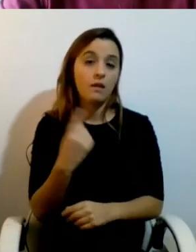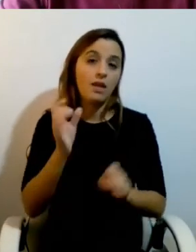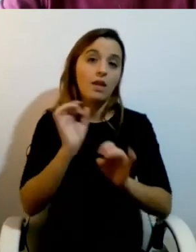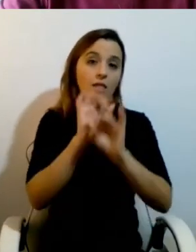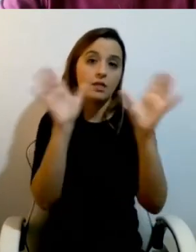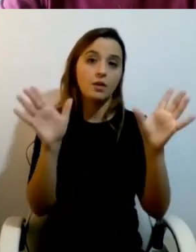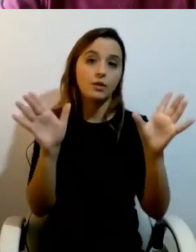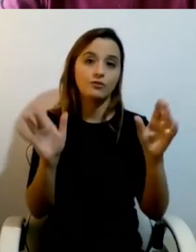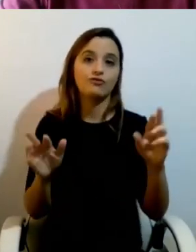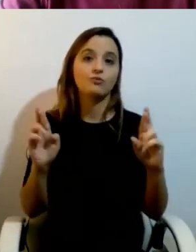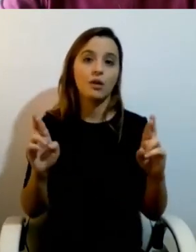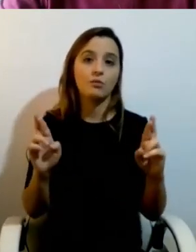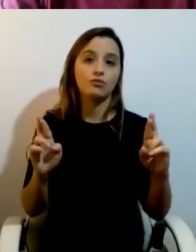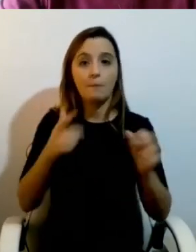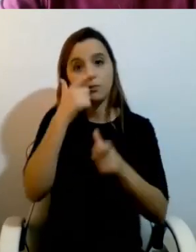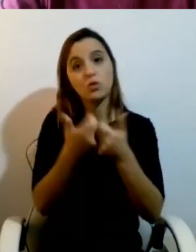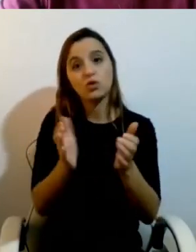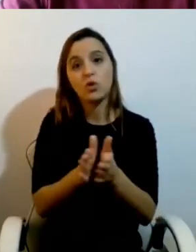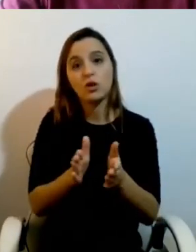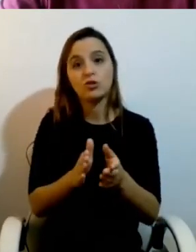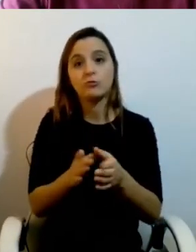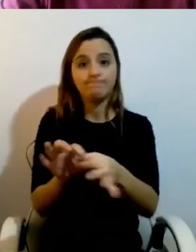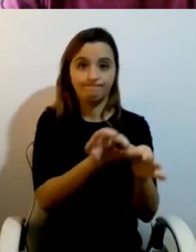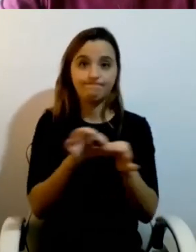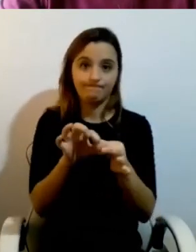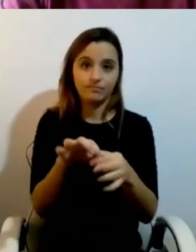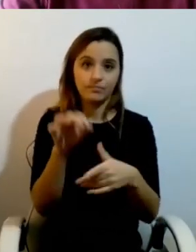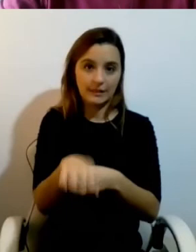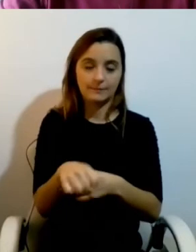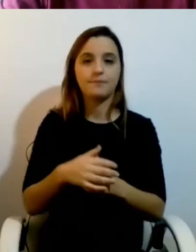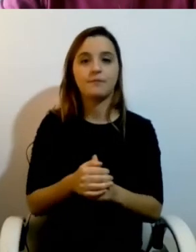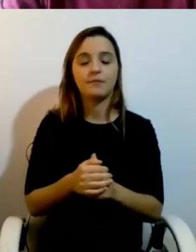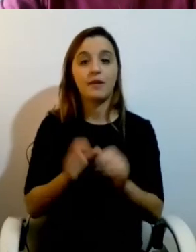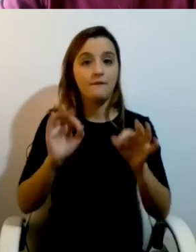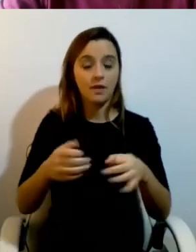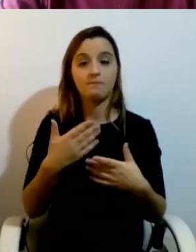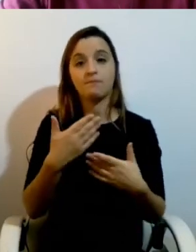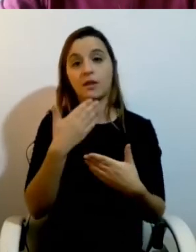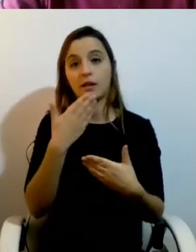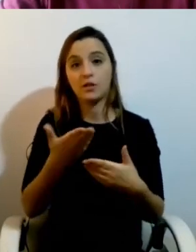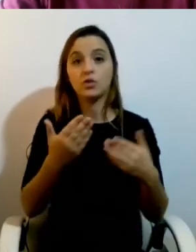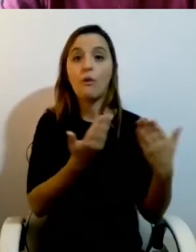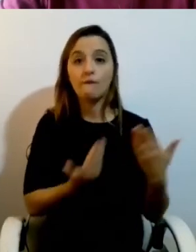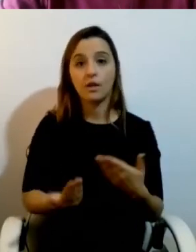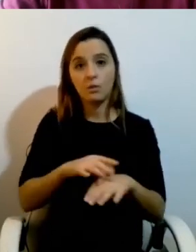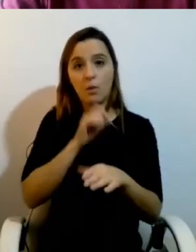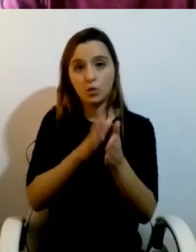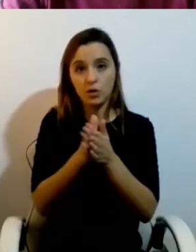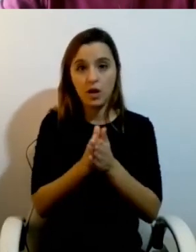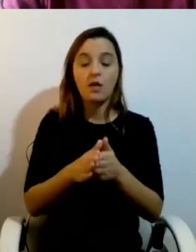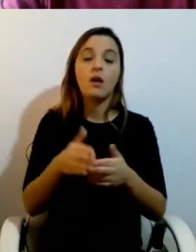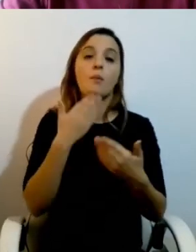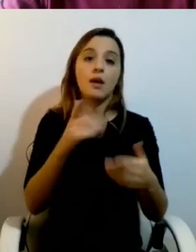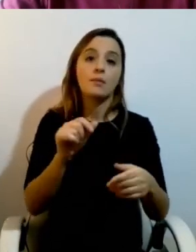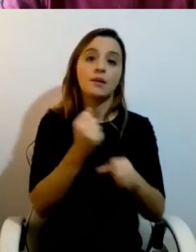a cooperação de todos, sem exceção. Termino agradecendo o convite por esta oportunidade, pelo vosso trabalho e desejando, obviamente,